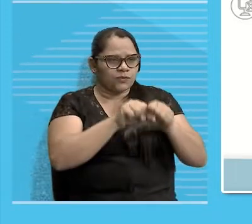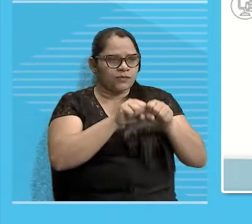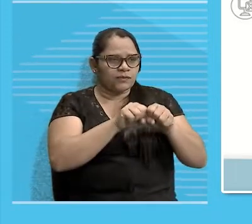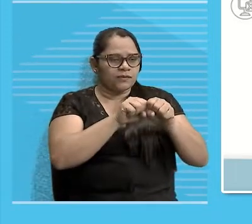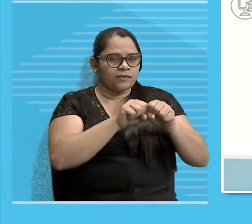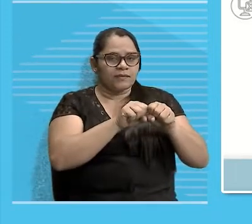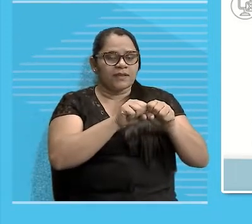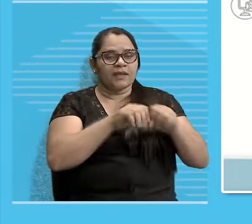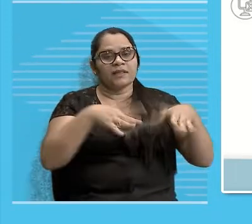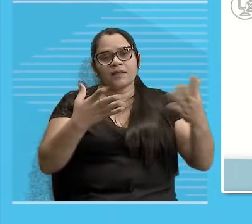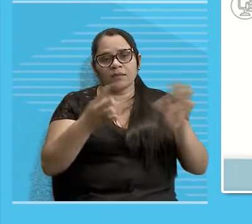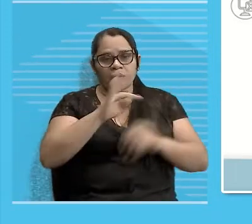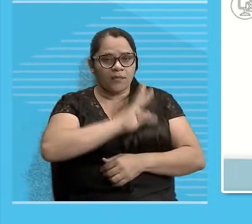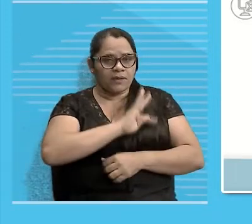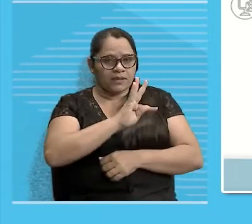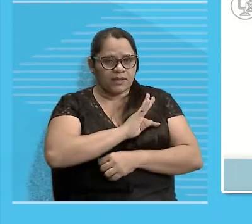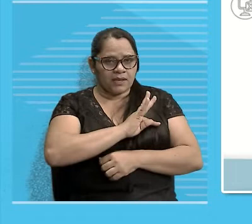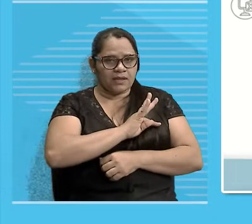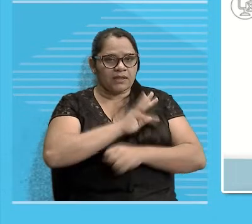e escuro.